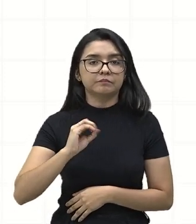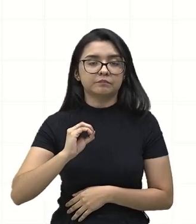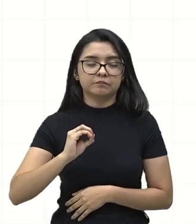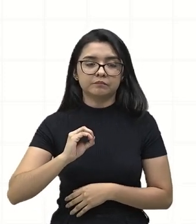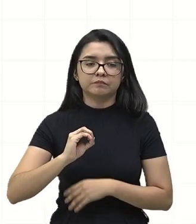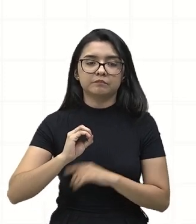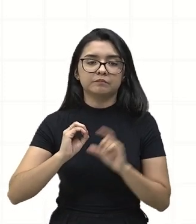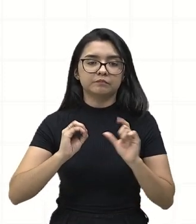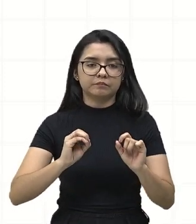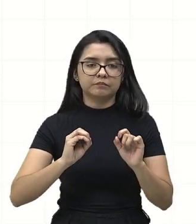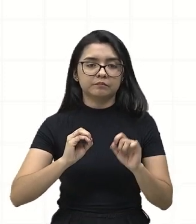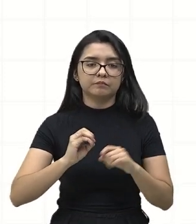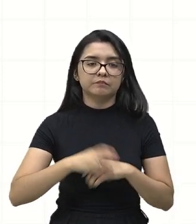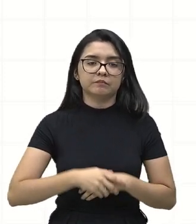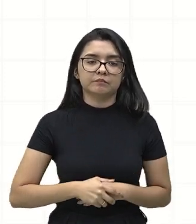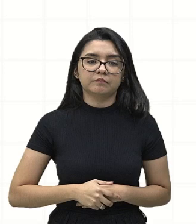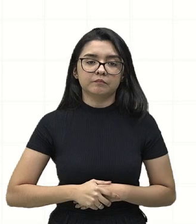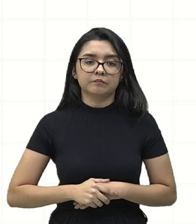5.420